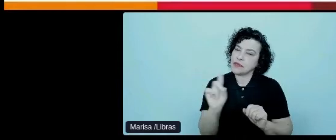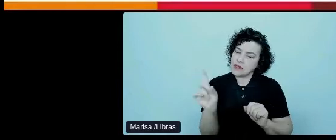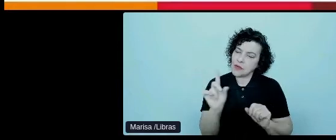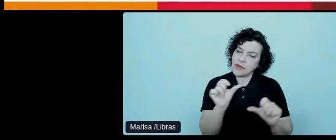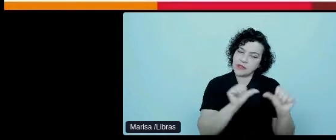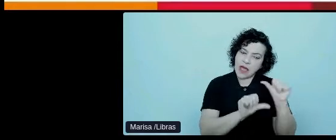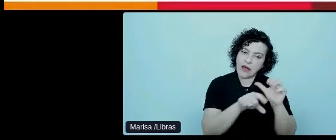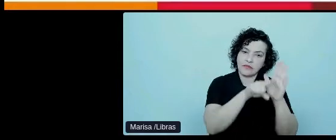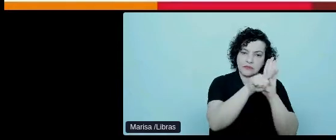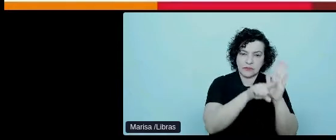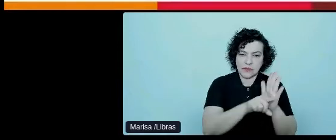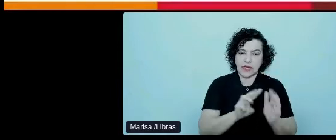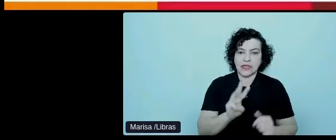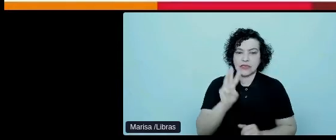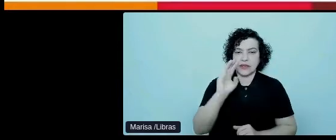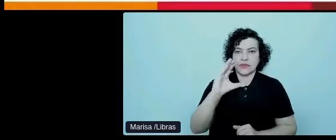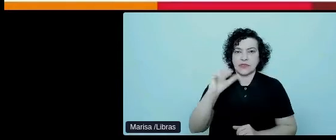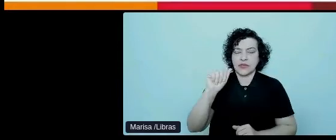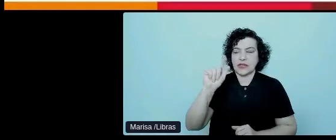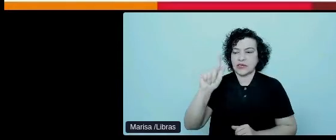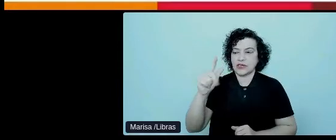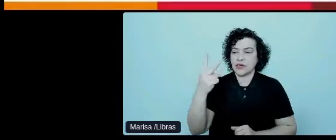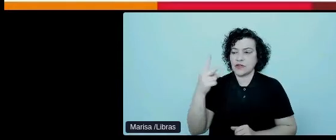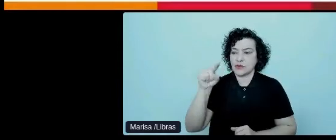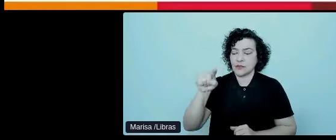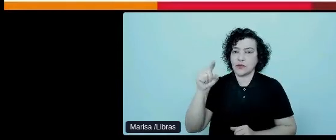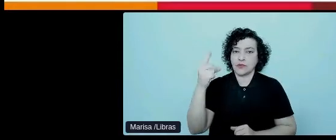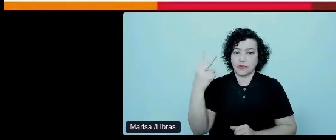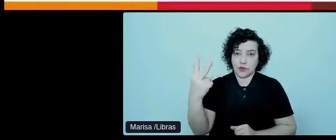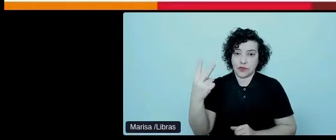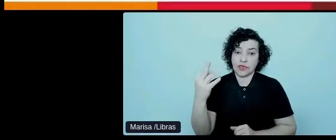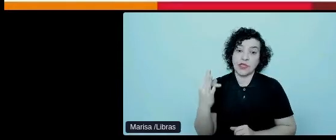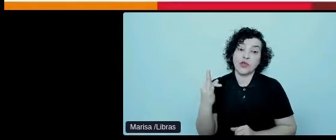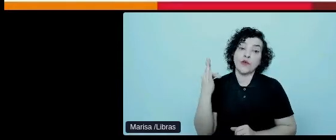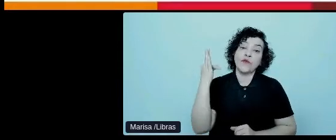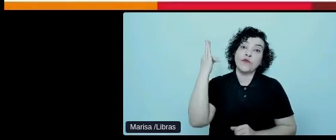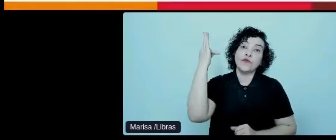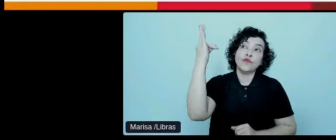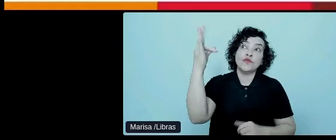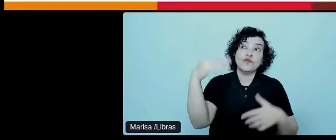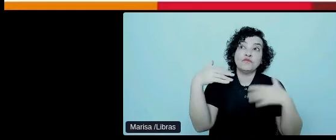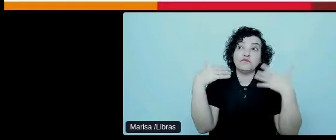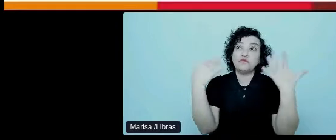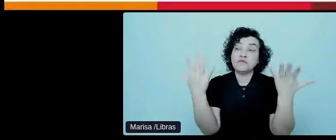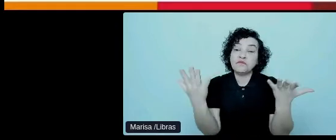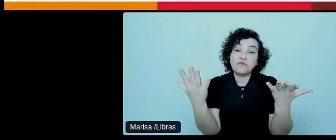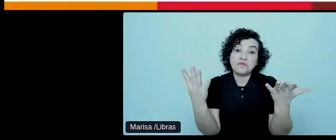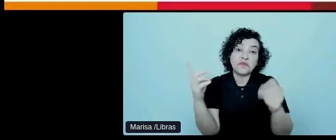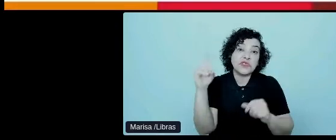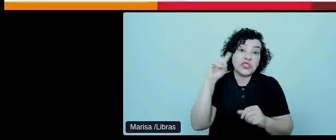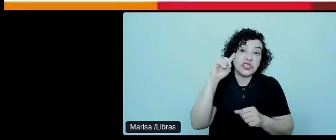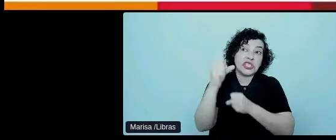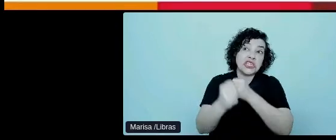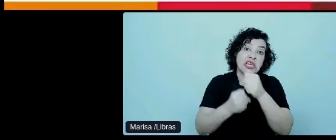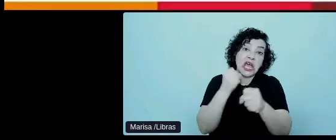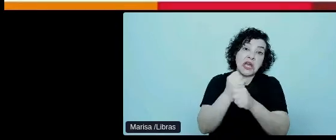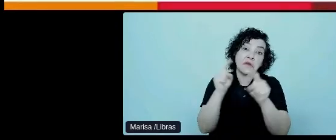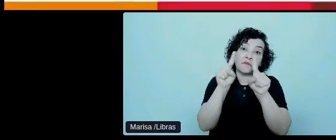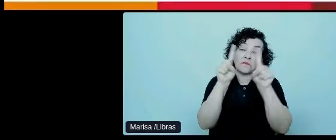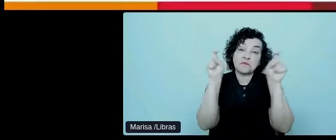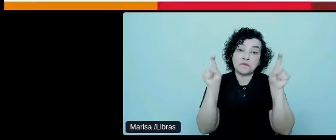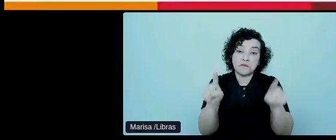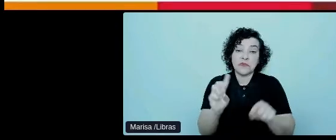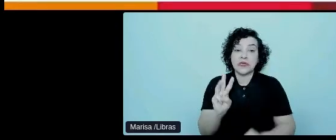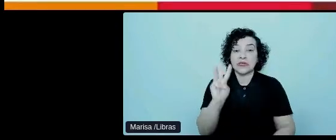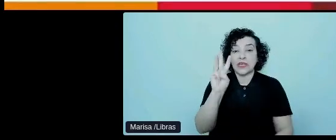é a WCAG 2.2. E para o futuro, então, sem uma data ainda determinada,